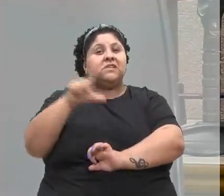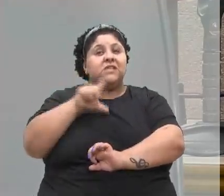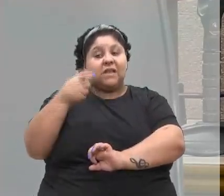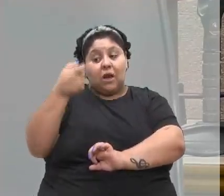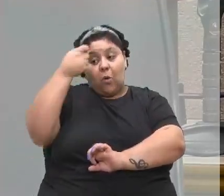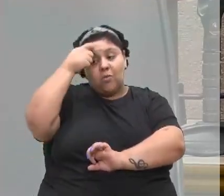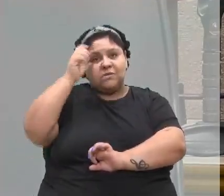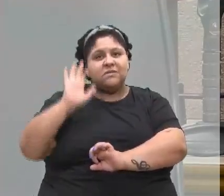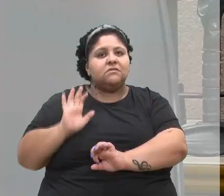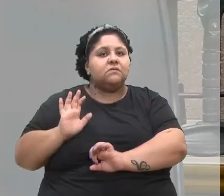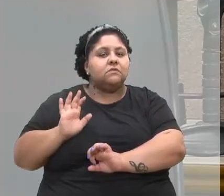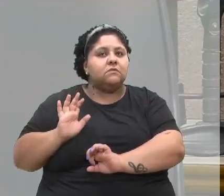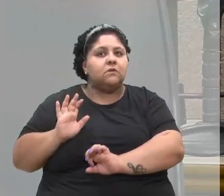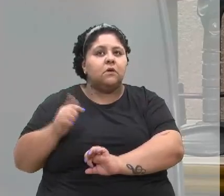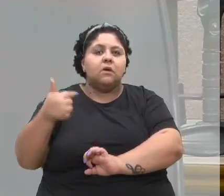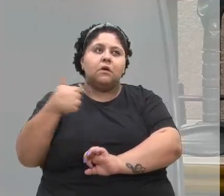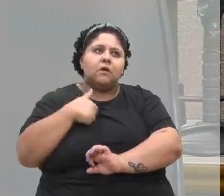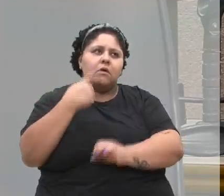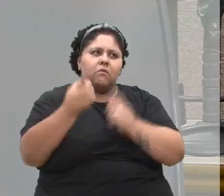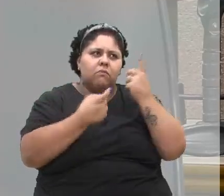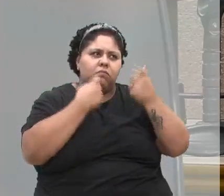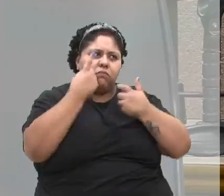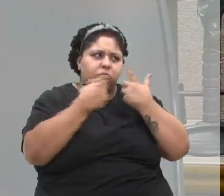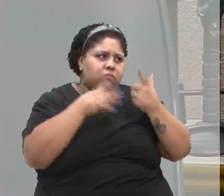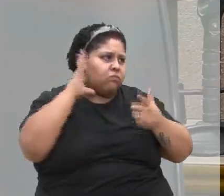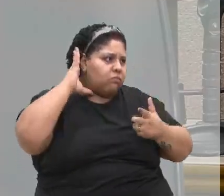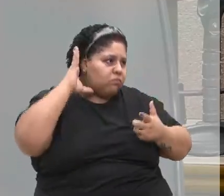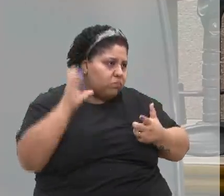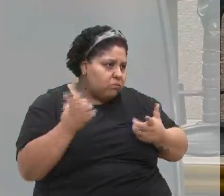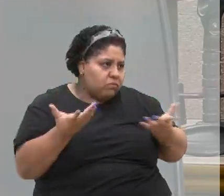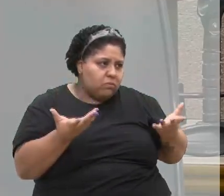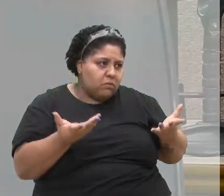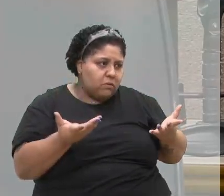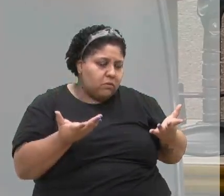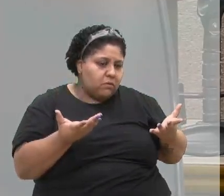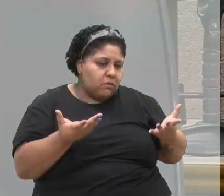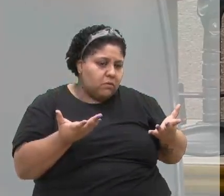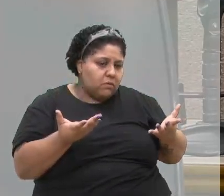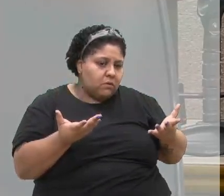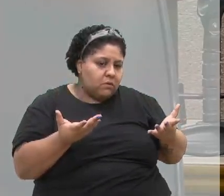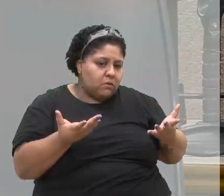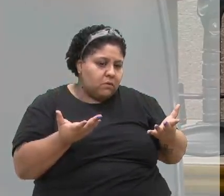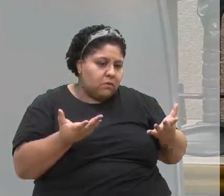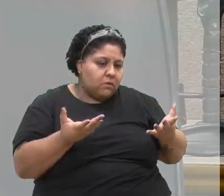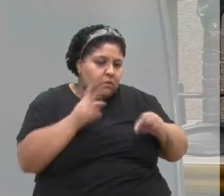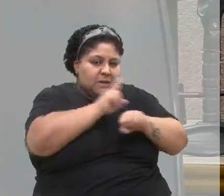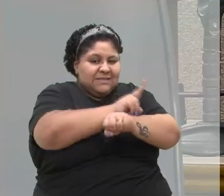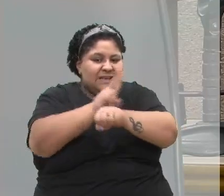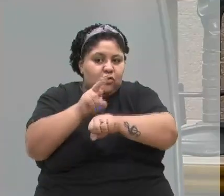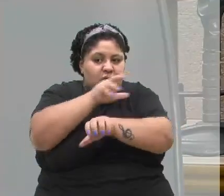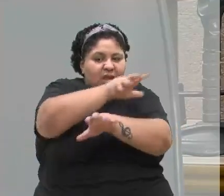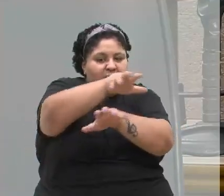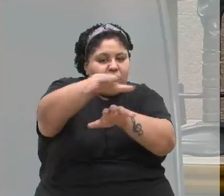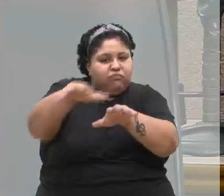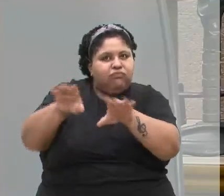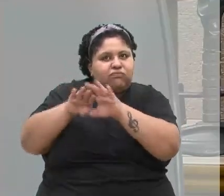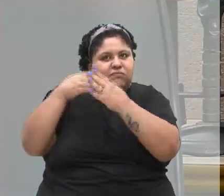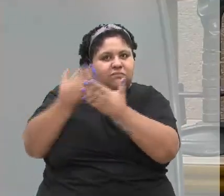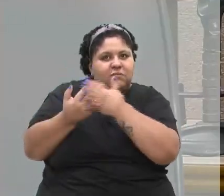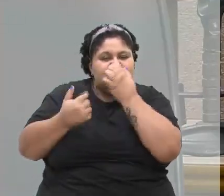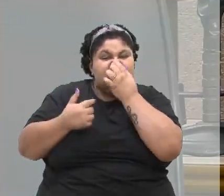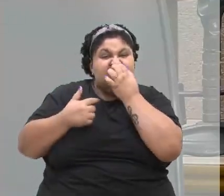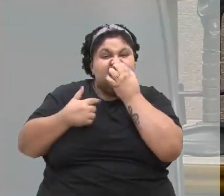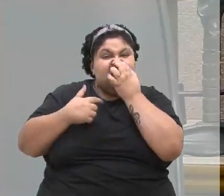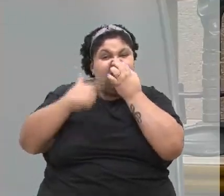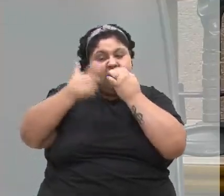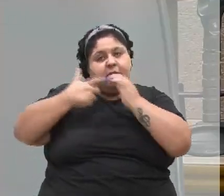consciência. Eu me preocupo, eu vi o vereador Lucas falando em relação à questão da zeladoria em torno das escolas. Eu acho que seria